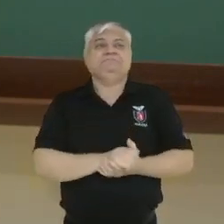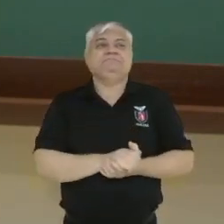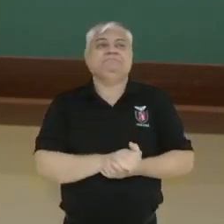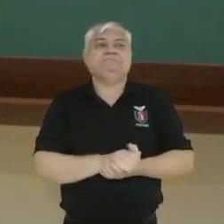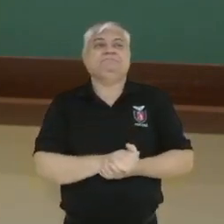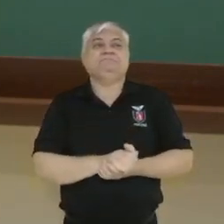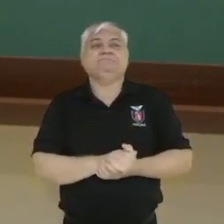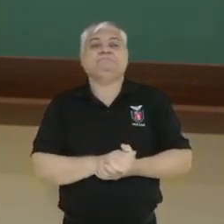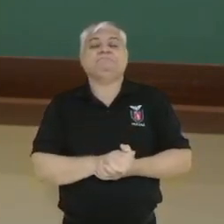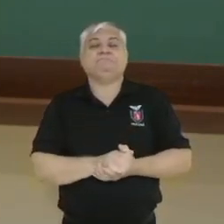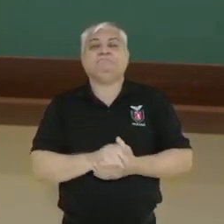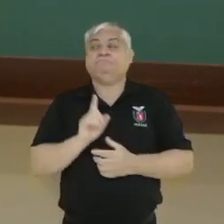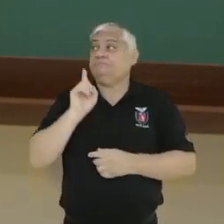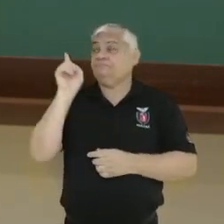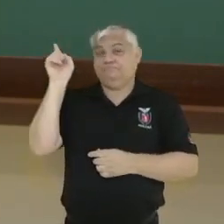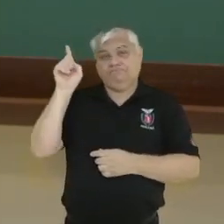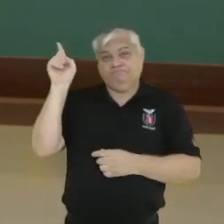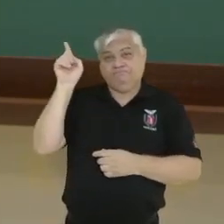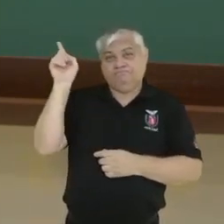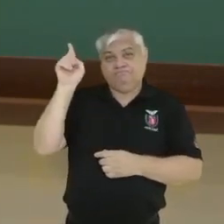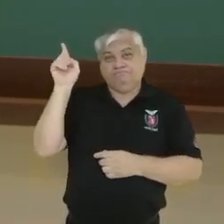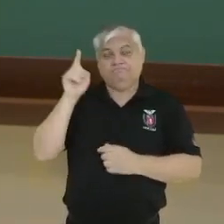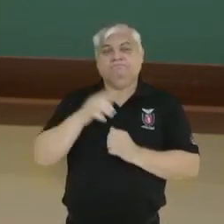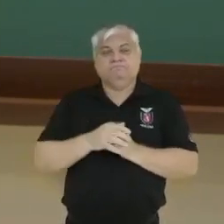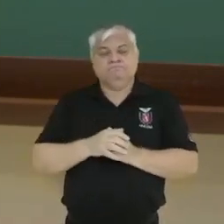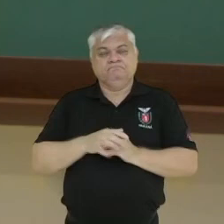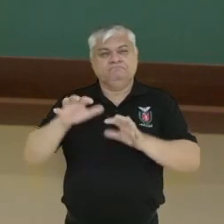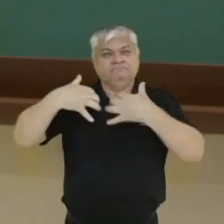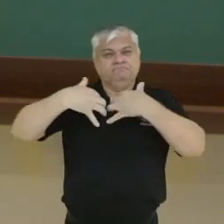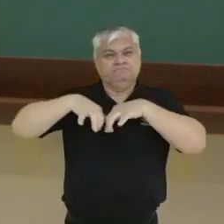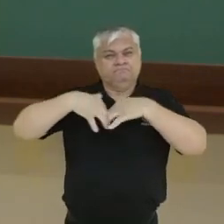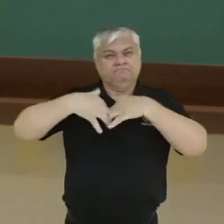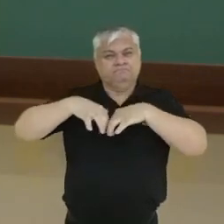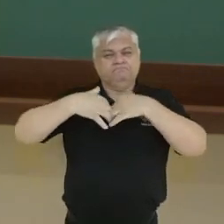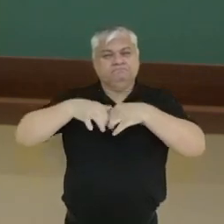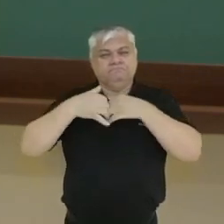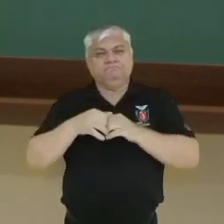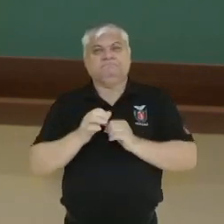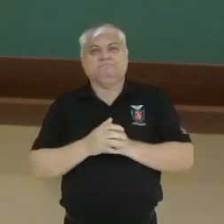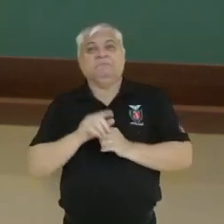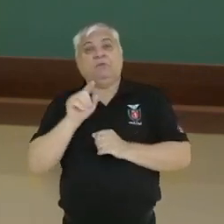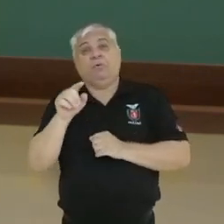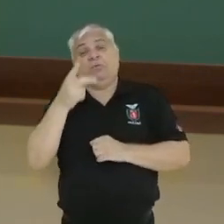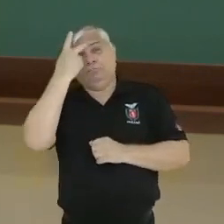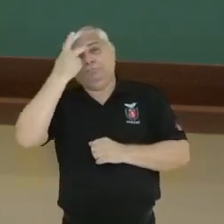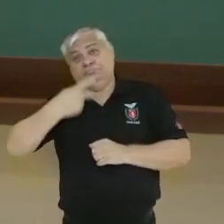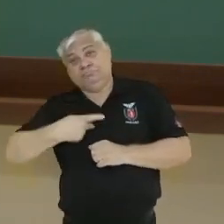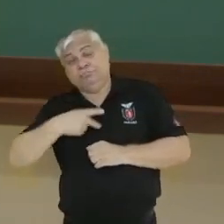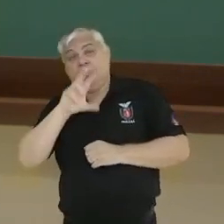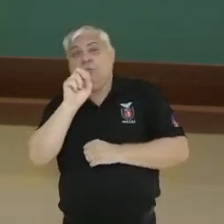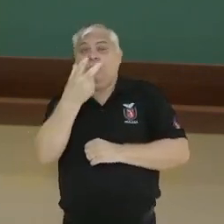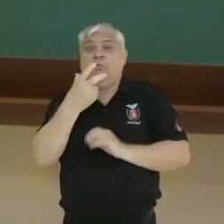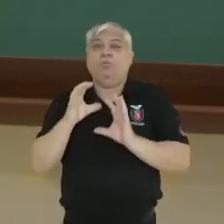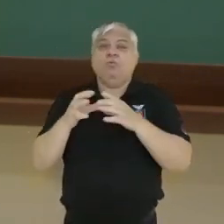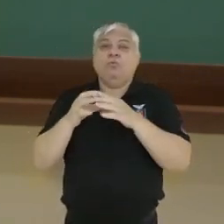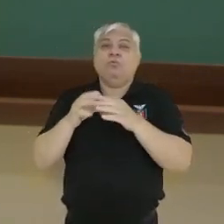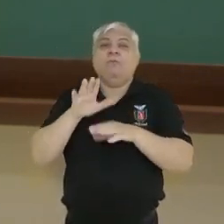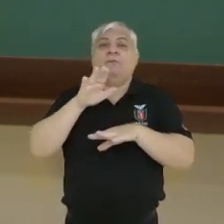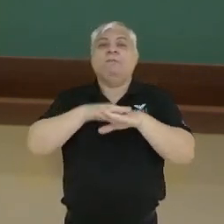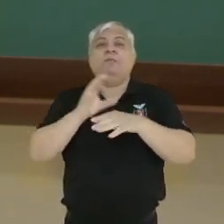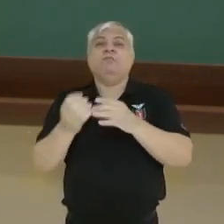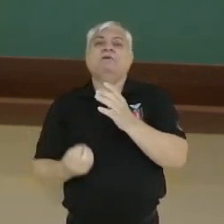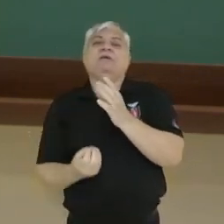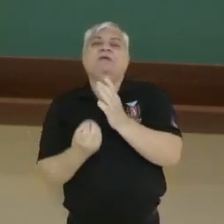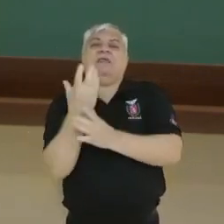Fica aqui para vocês pensar coletivamente, em grupo ou individual mesmo, criar um negócio